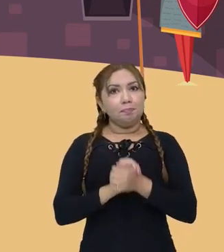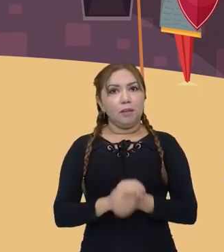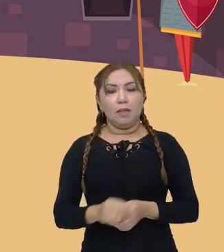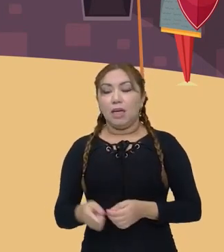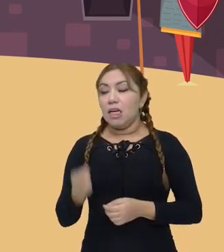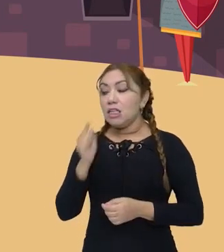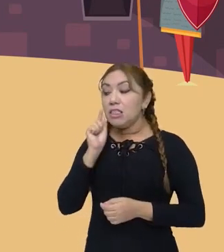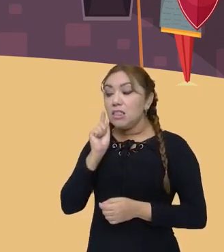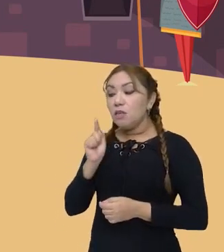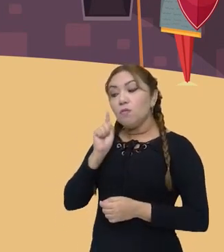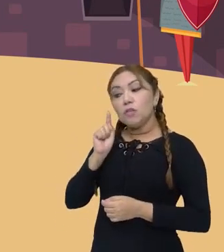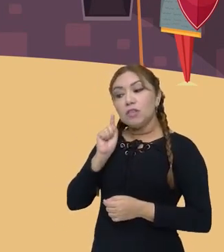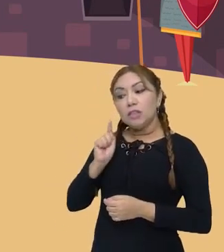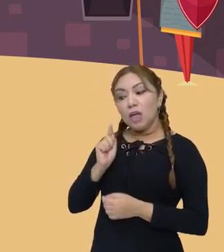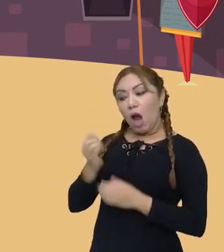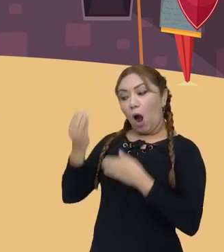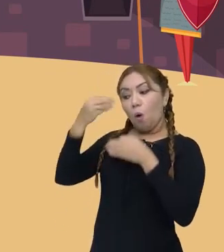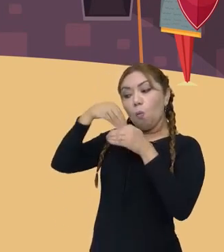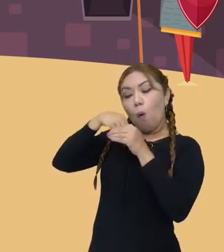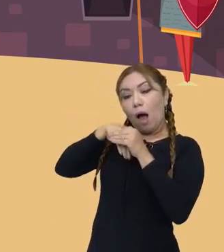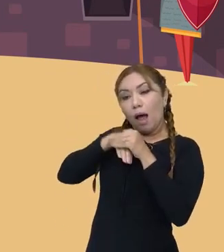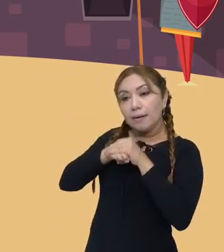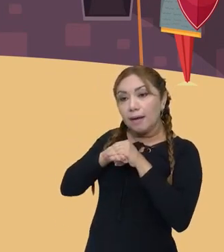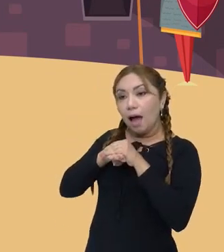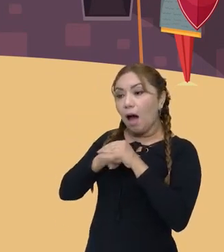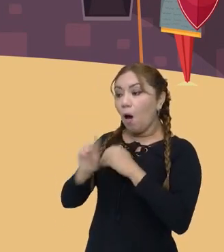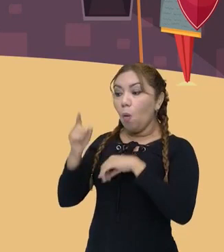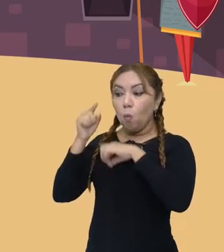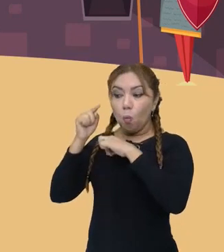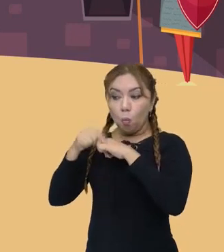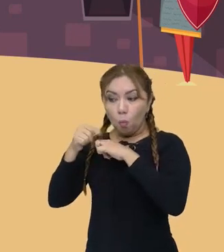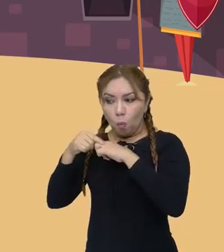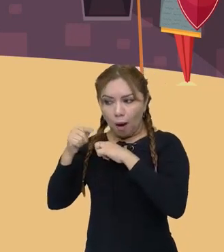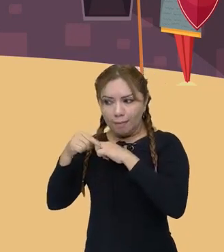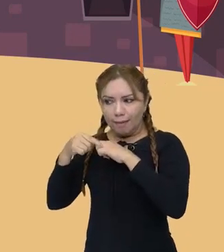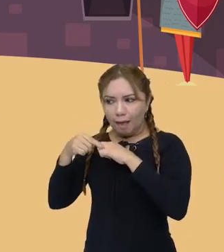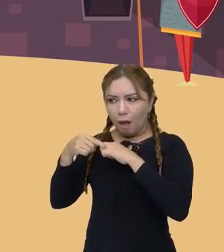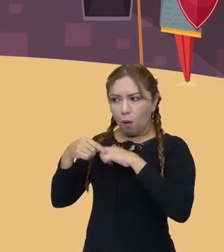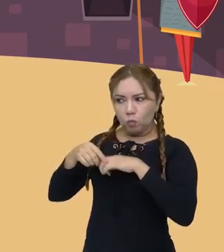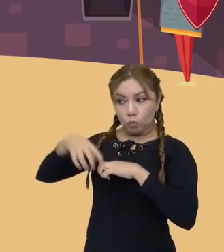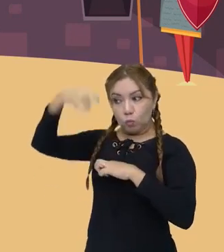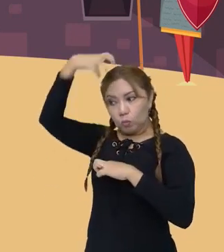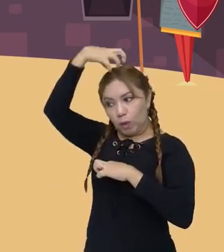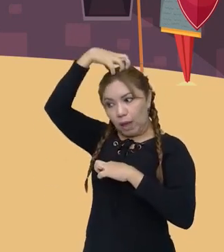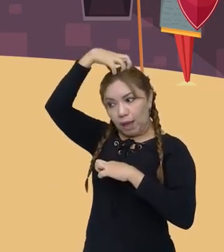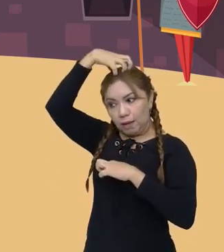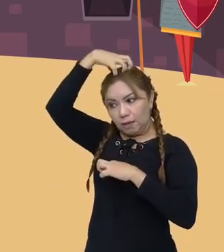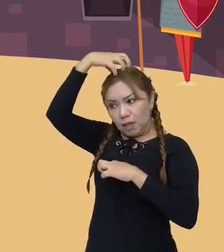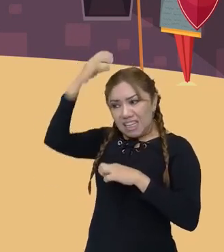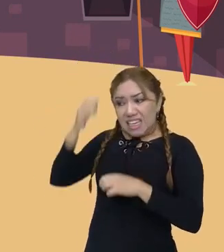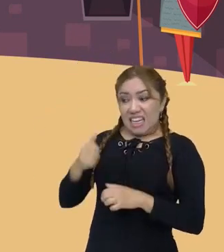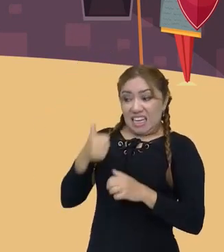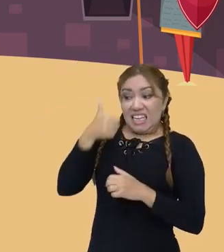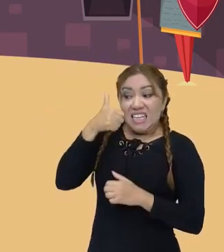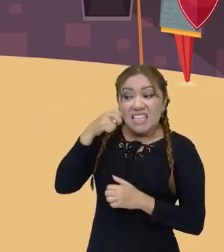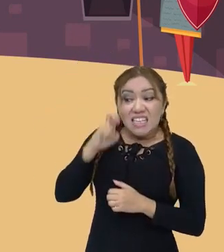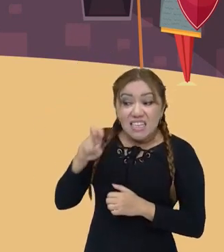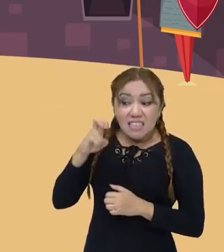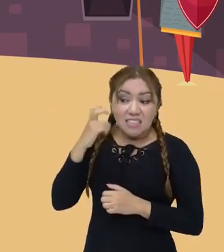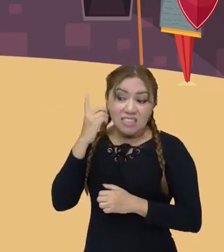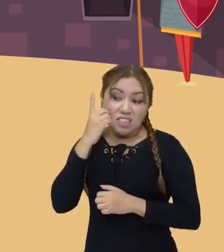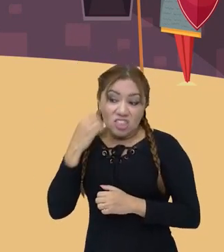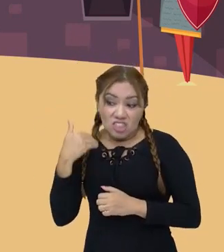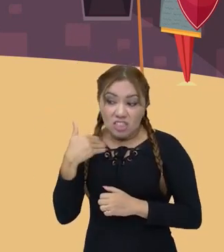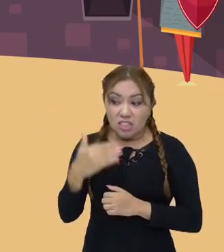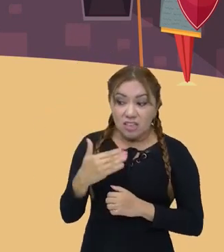Se você conseguir guardar o seu anel real por 15 dias, saberei que o